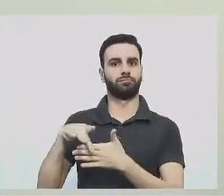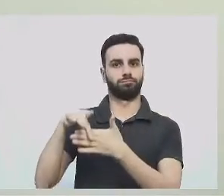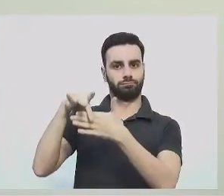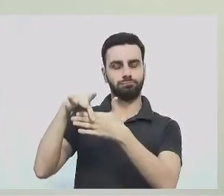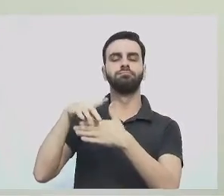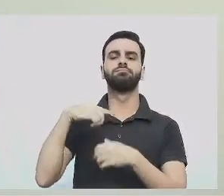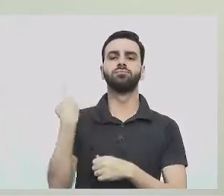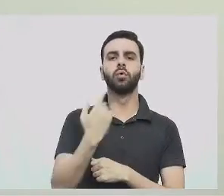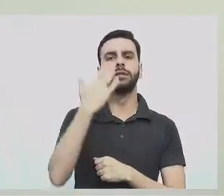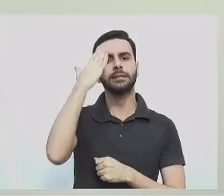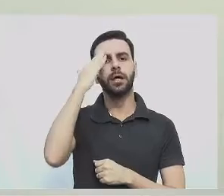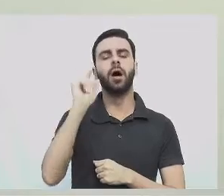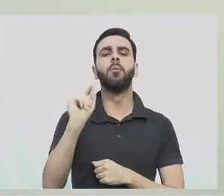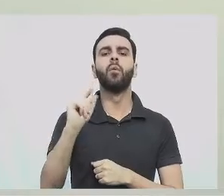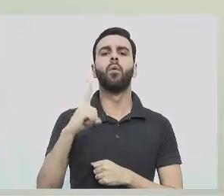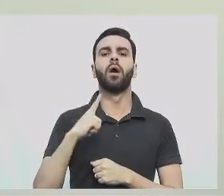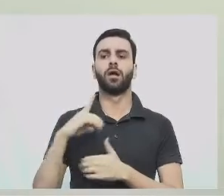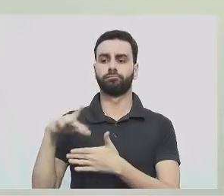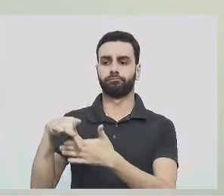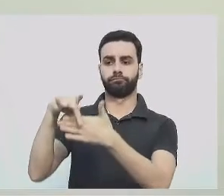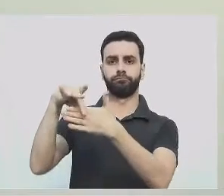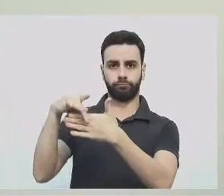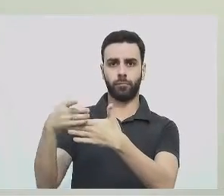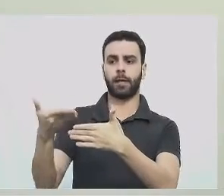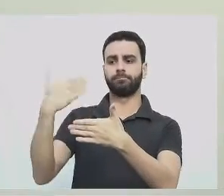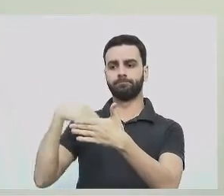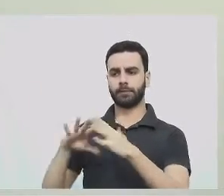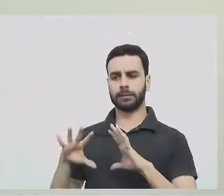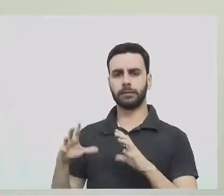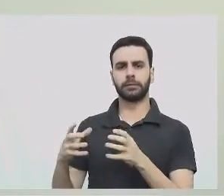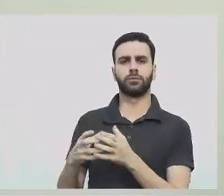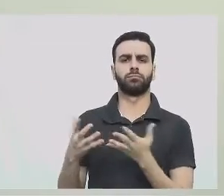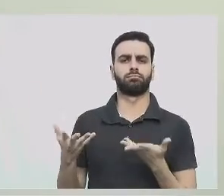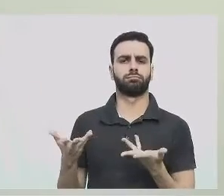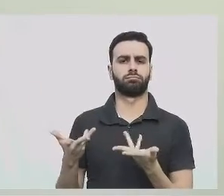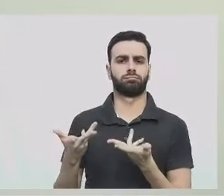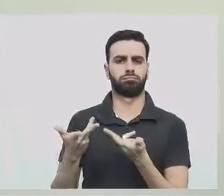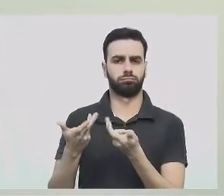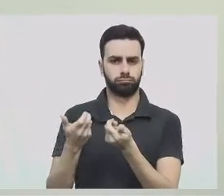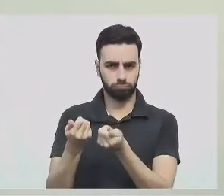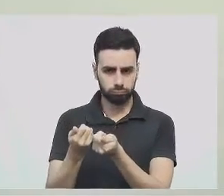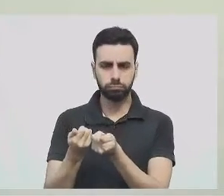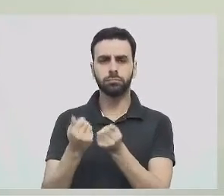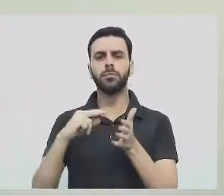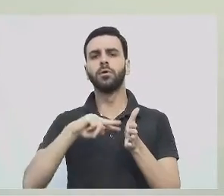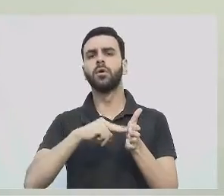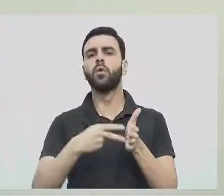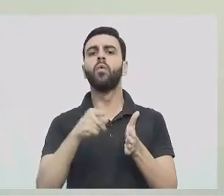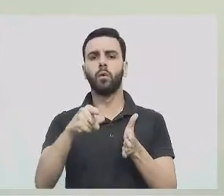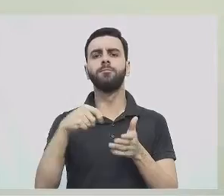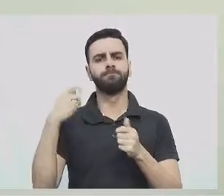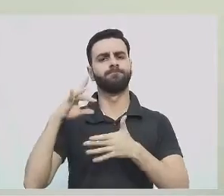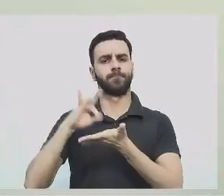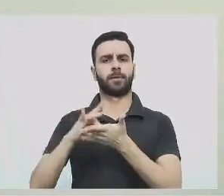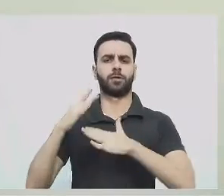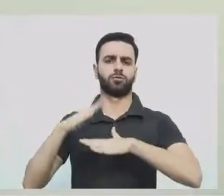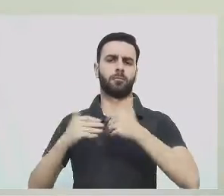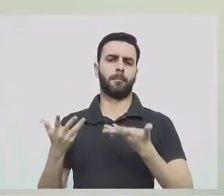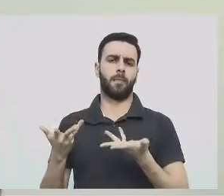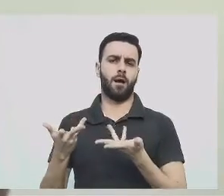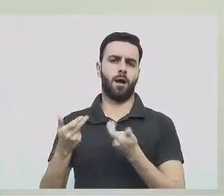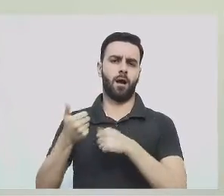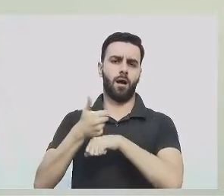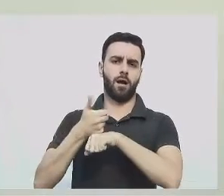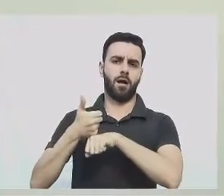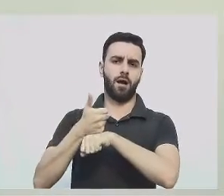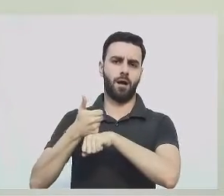mas sabemos que conta com uma riquíssima equipe. Quando eu falo riquíssima, no sentido da qualificação,